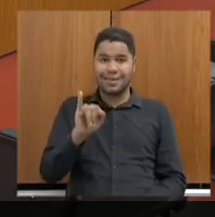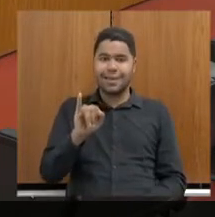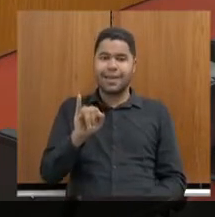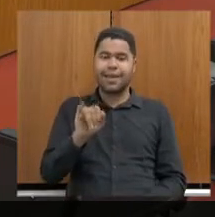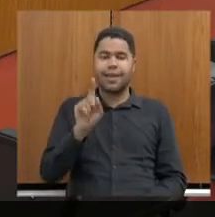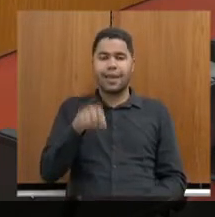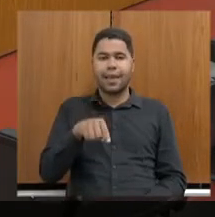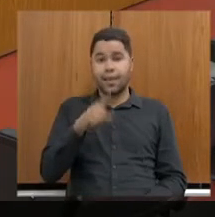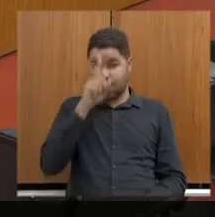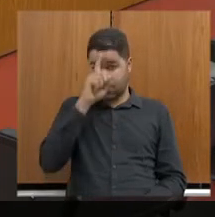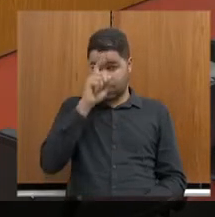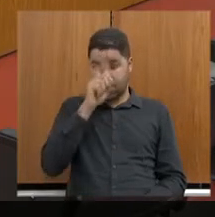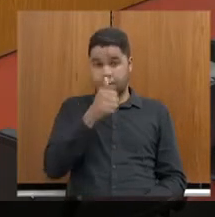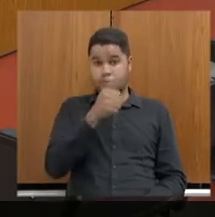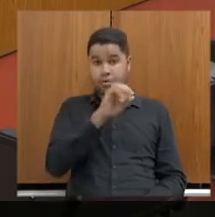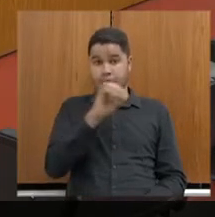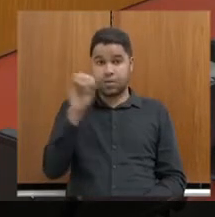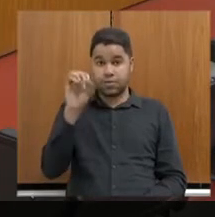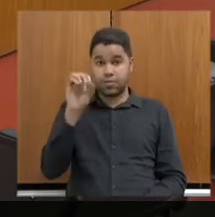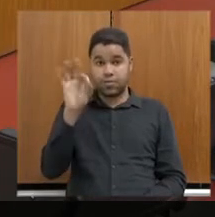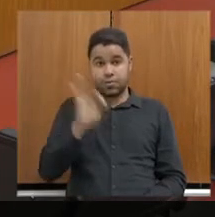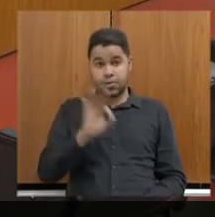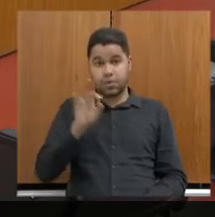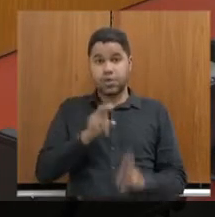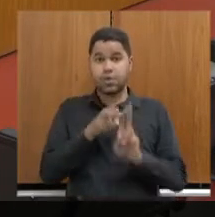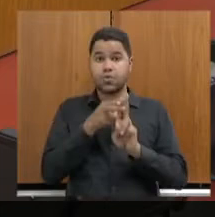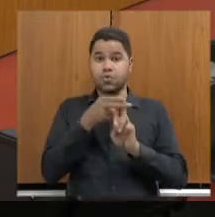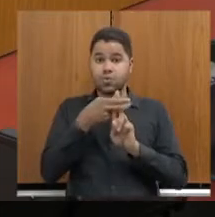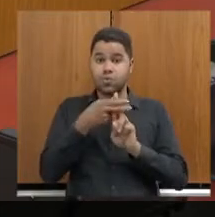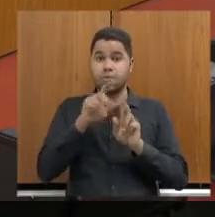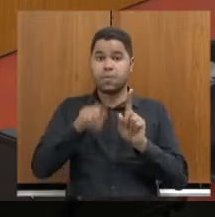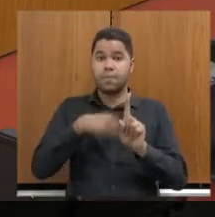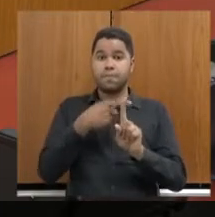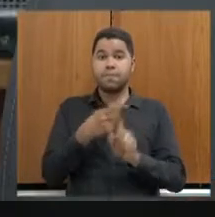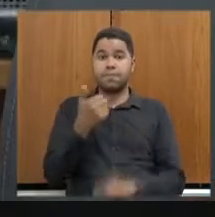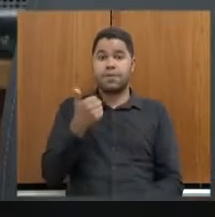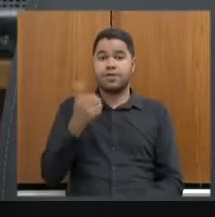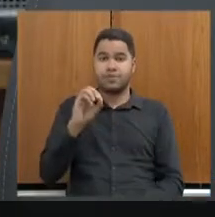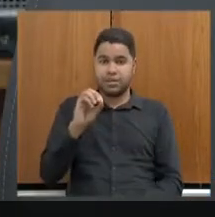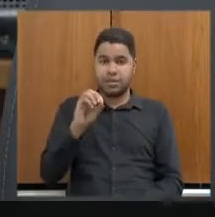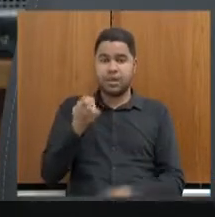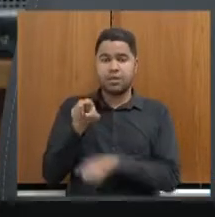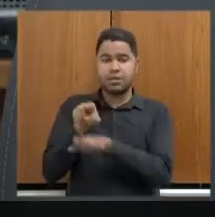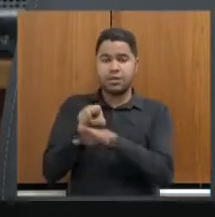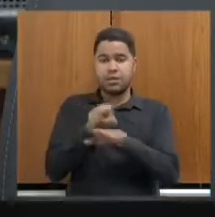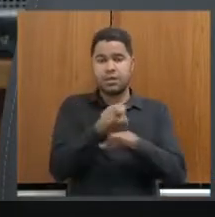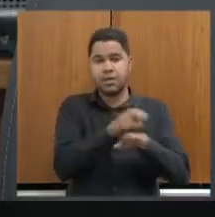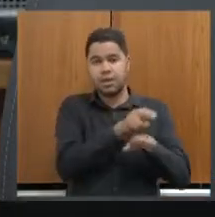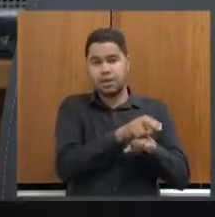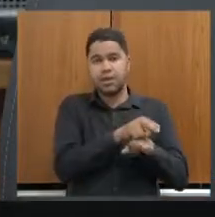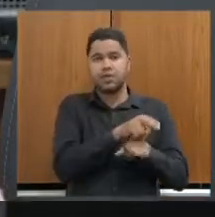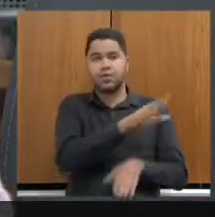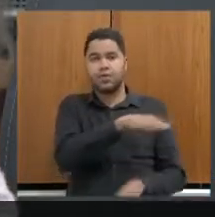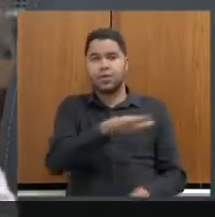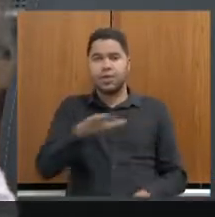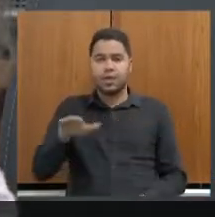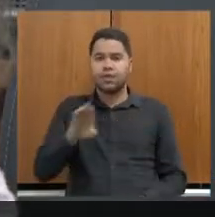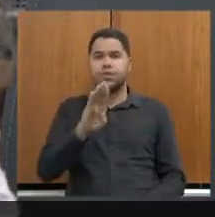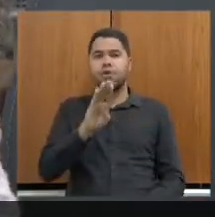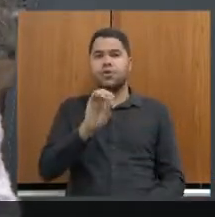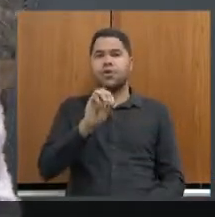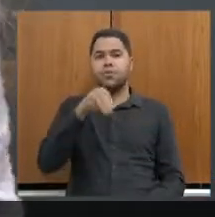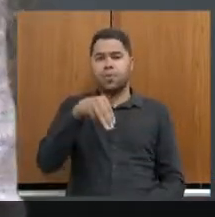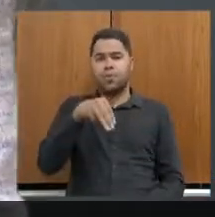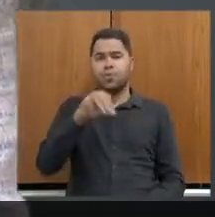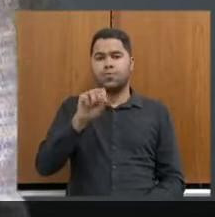que é um hospital sem por cento SUS e ainda expectativa de mais 10 leitos de UTI Pediátrico no Hospital Bom Samaritano